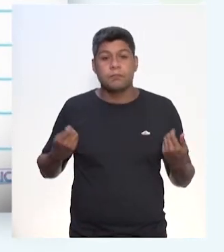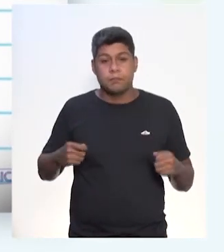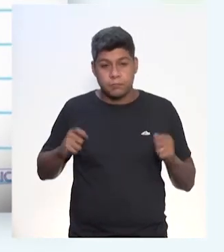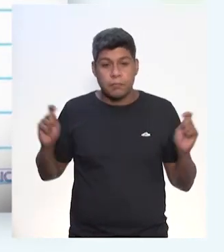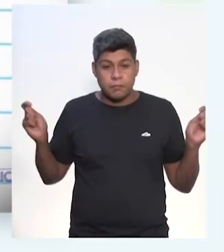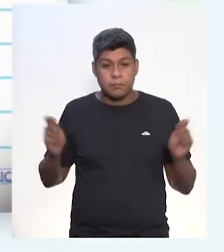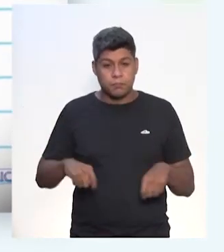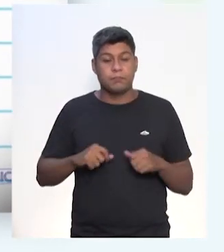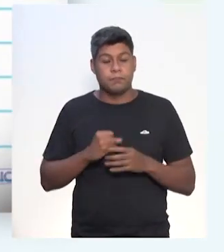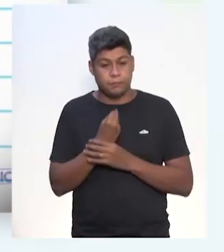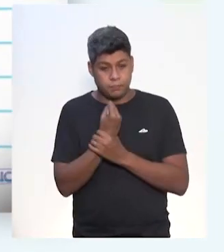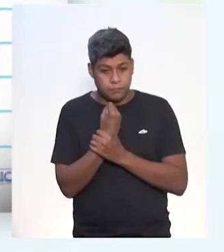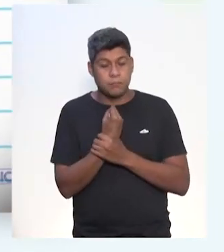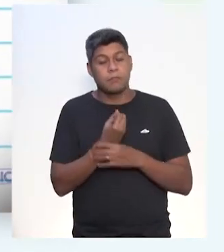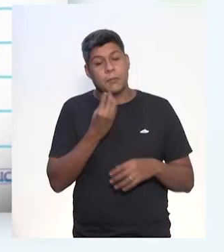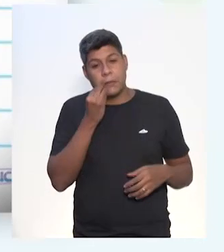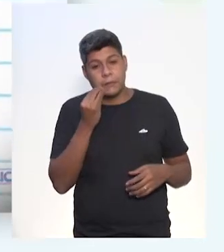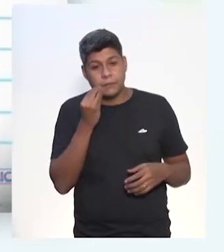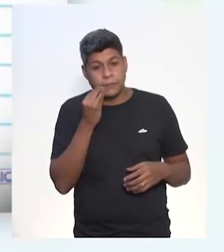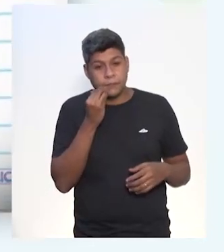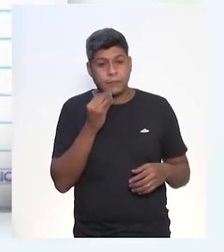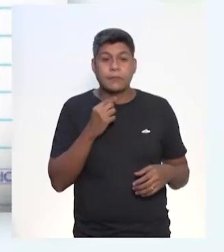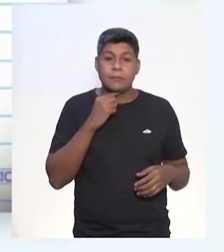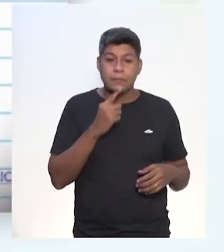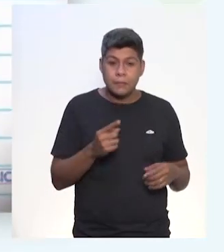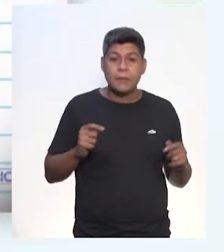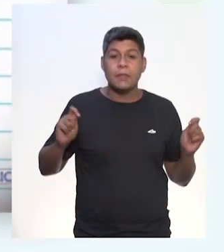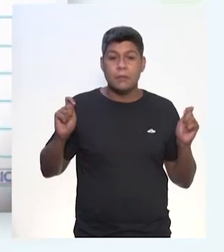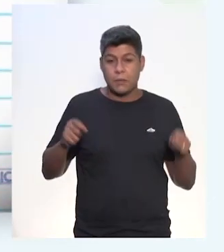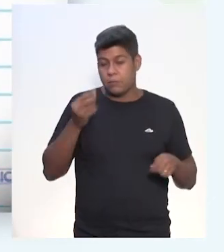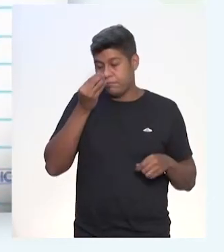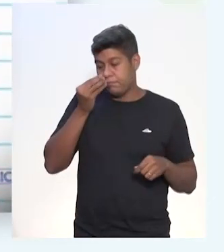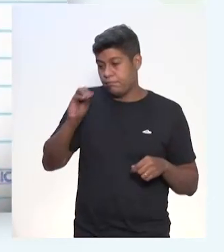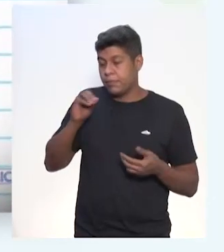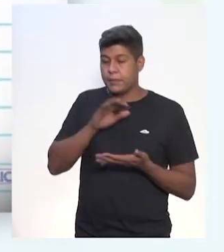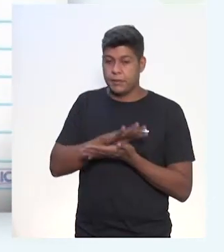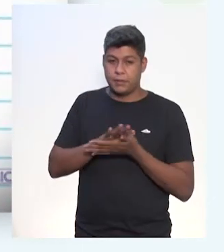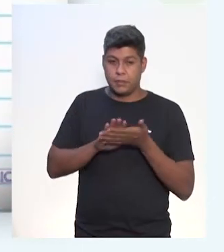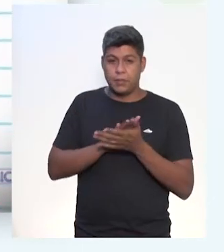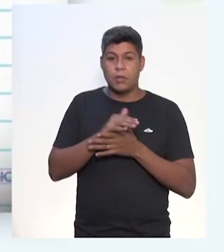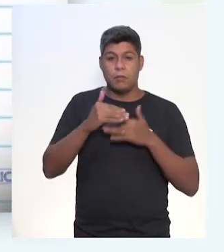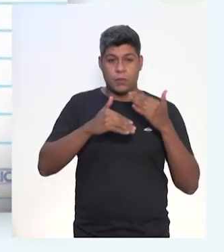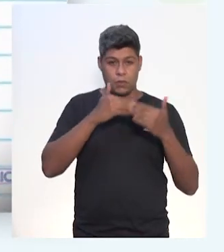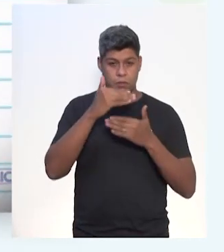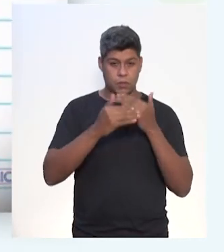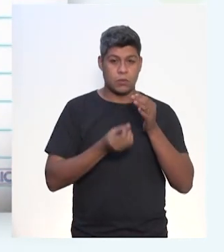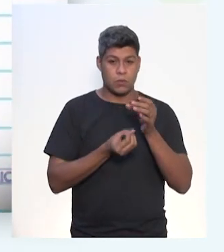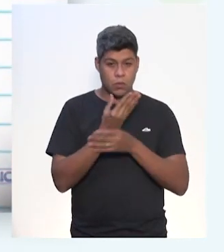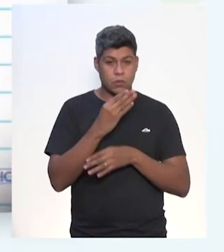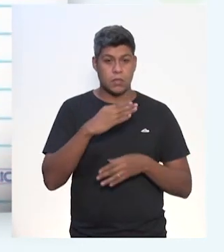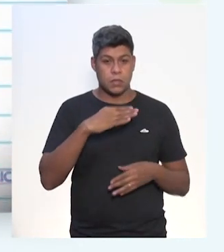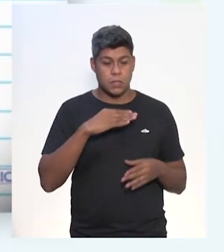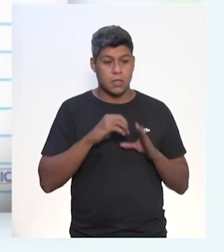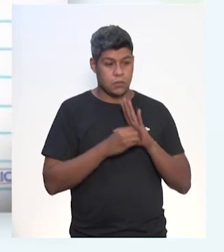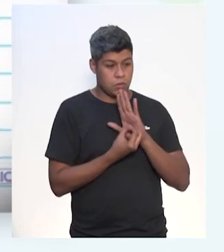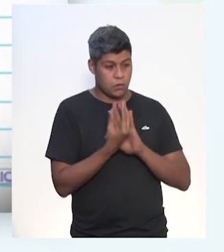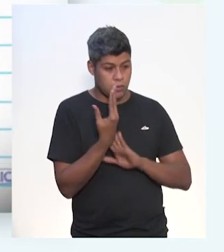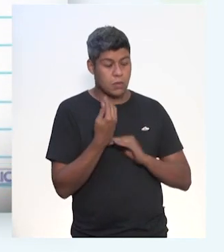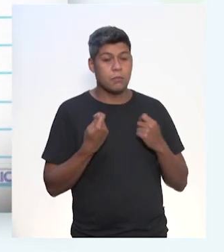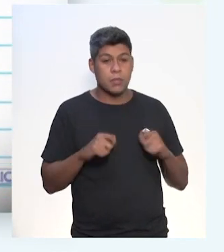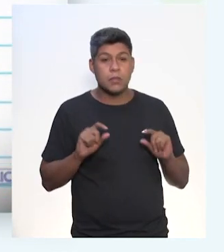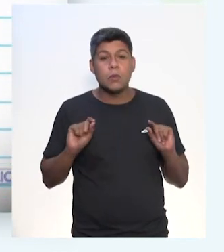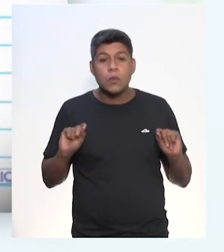capazes de resistir às intempéries. Ninguém deve ser deixado para trás. O processo de construção de cidades sustentáveis deve